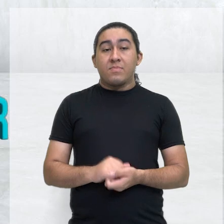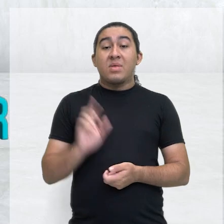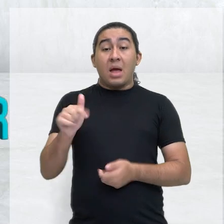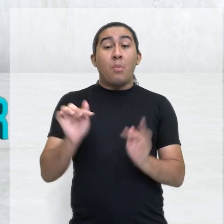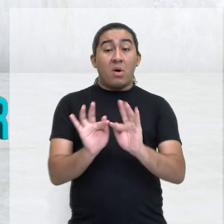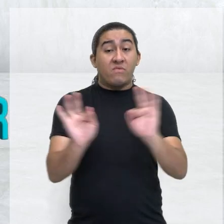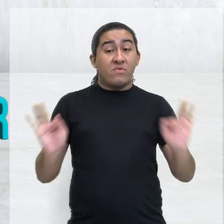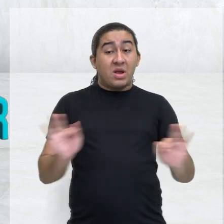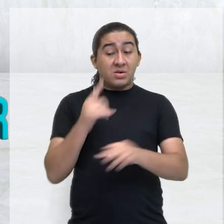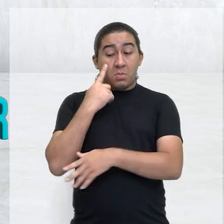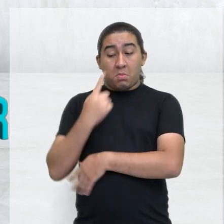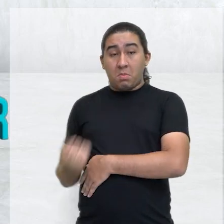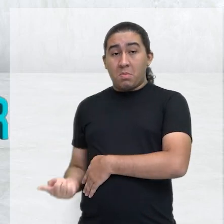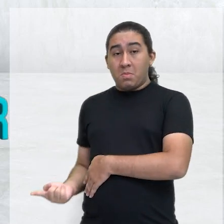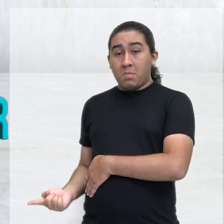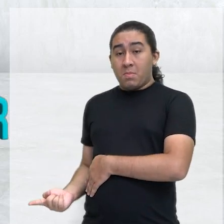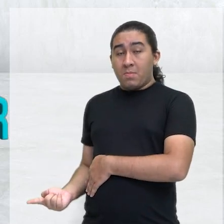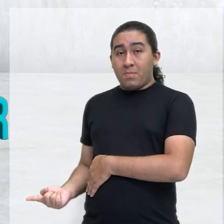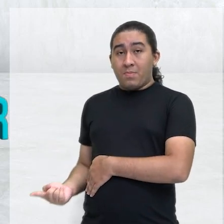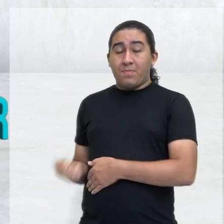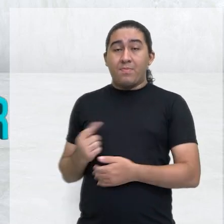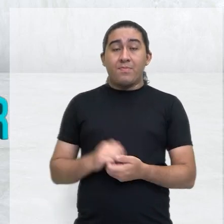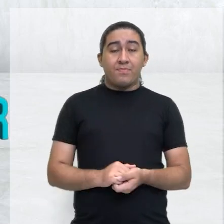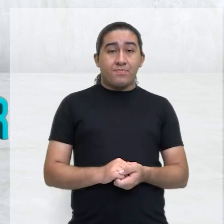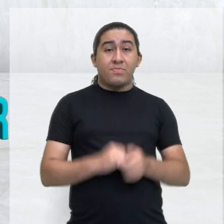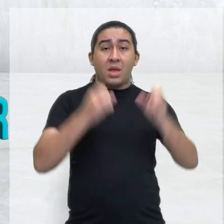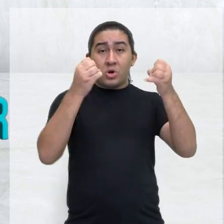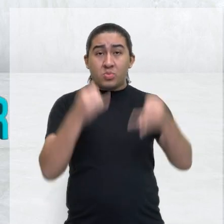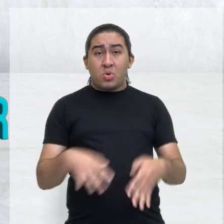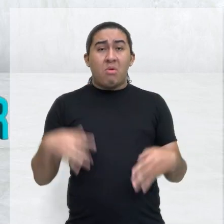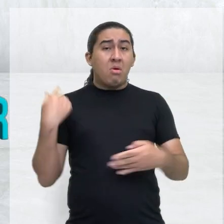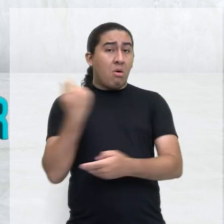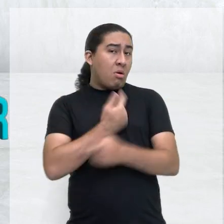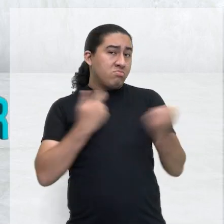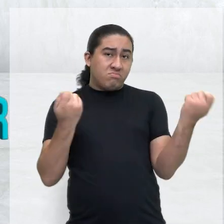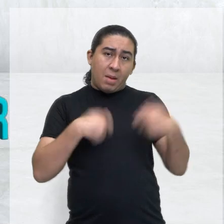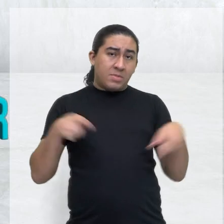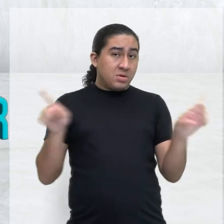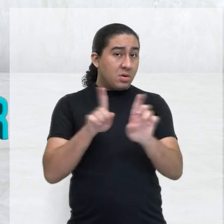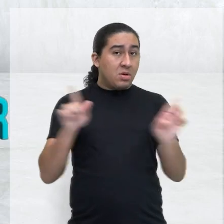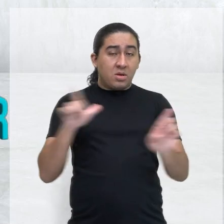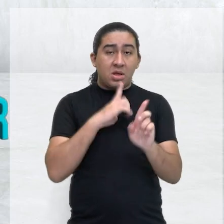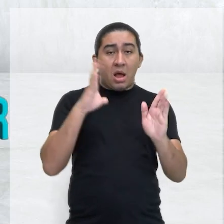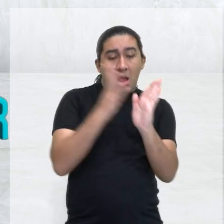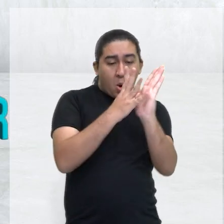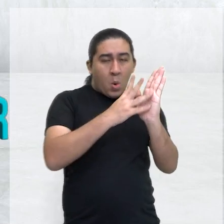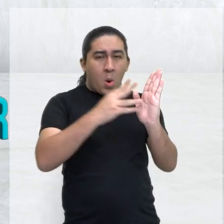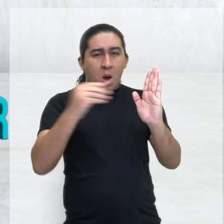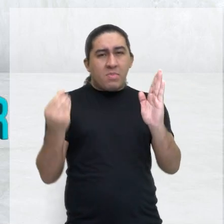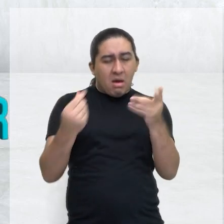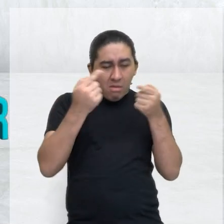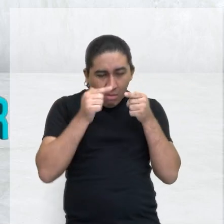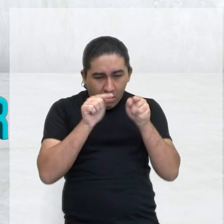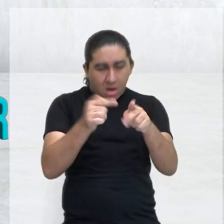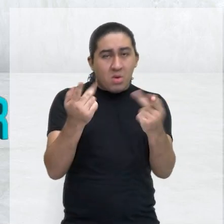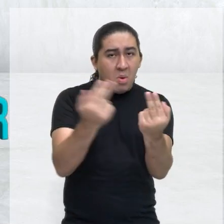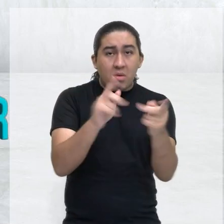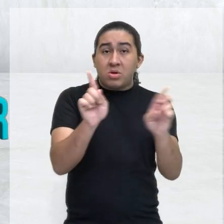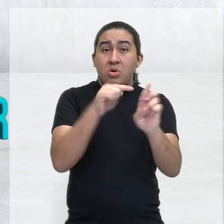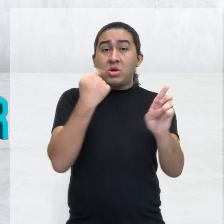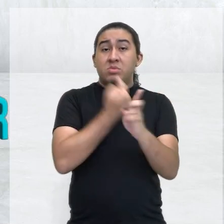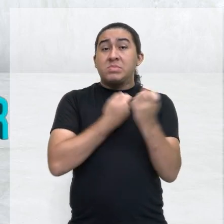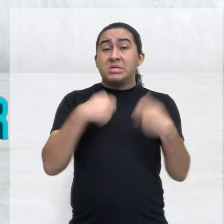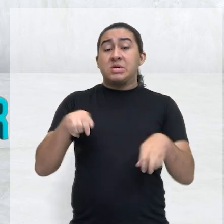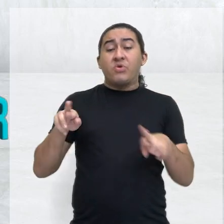usada, né, sobre o George, que ele falou, né? Então ele disse, não precisamos imitar, nós precisamos criar. Mas